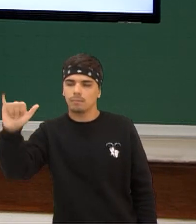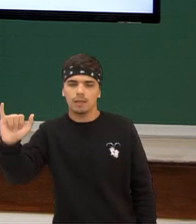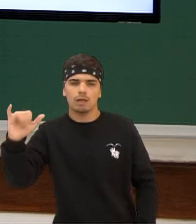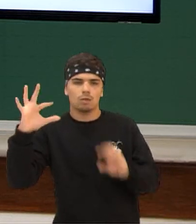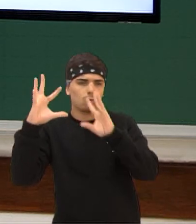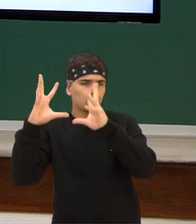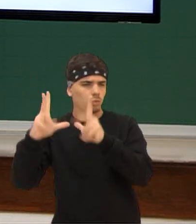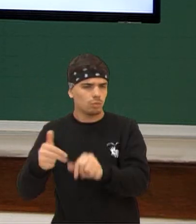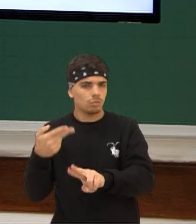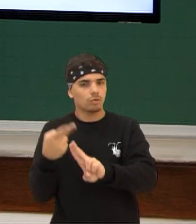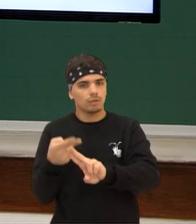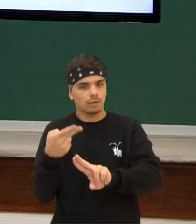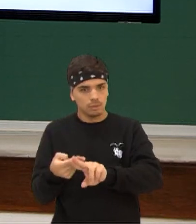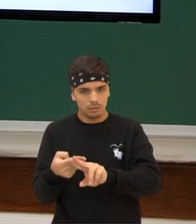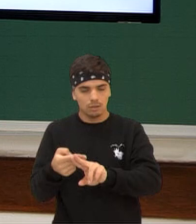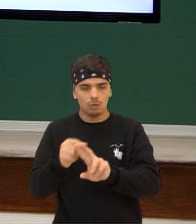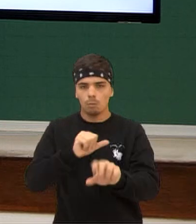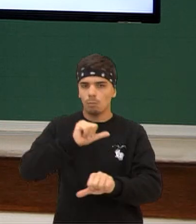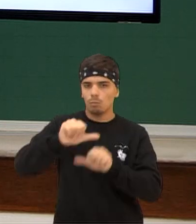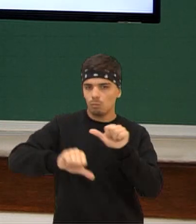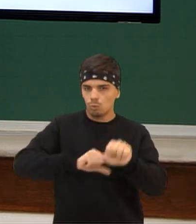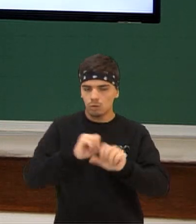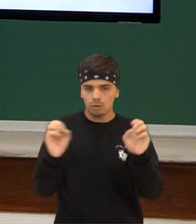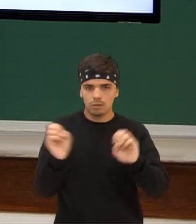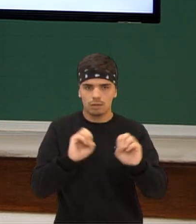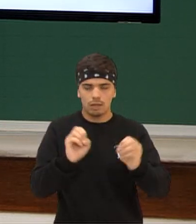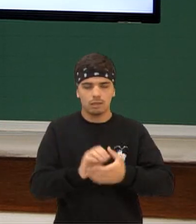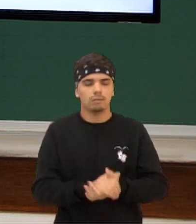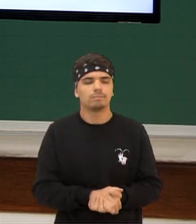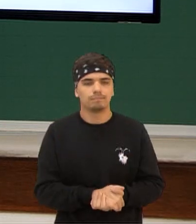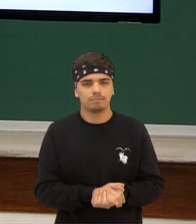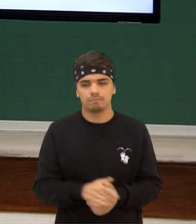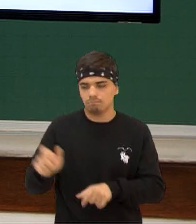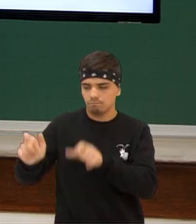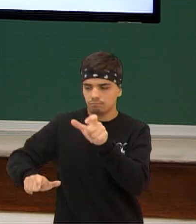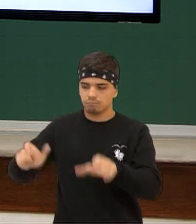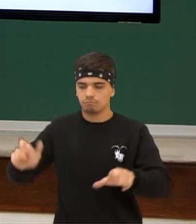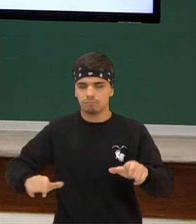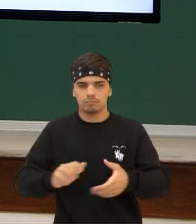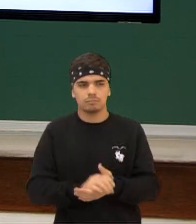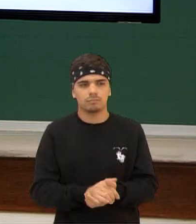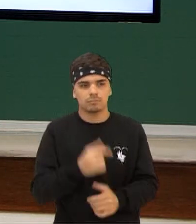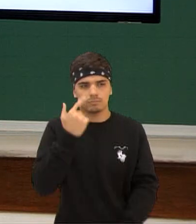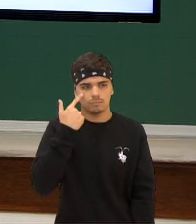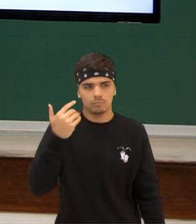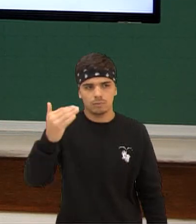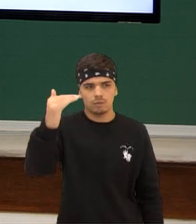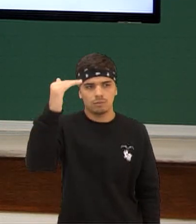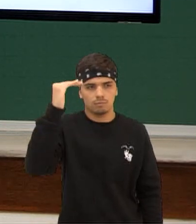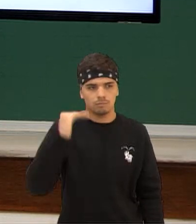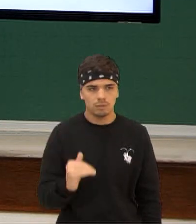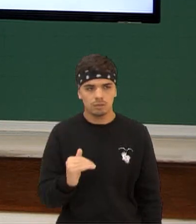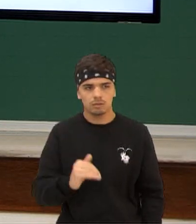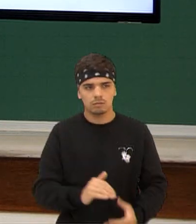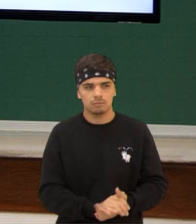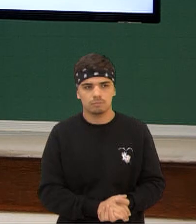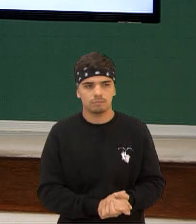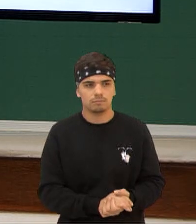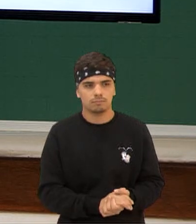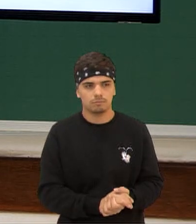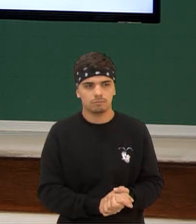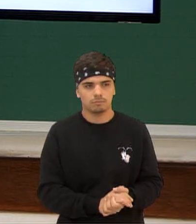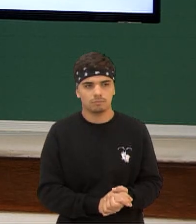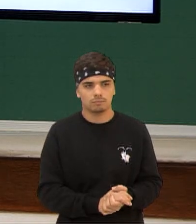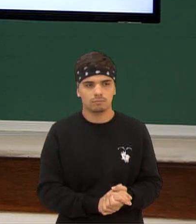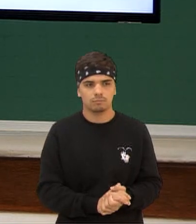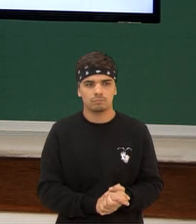and play do verbo não vai mudar de acordo com o sujeito OK agora aqui ó cara tá conseguindo ser assisto piando